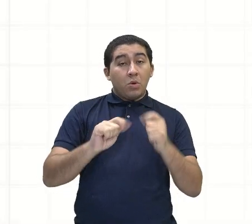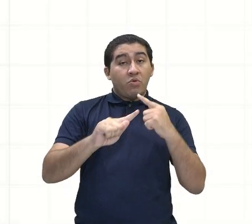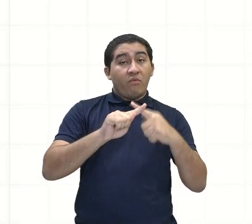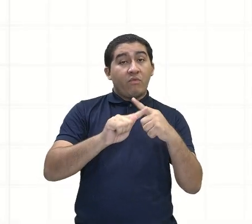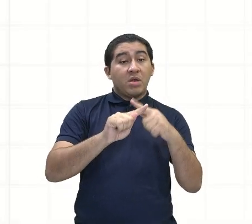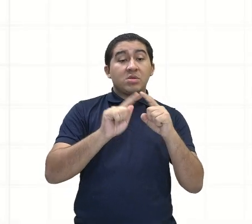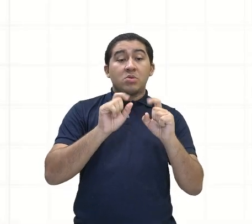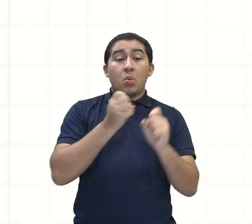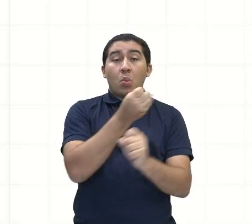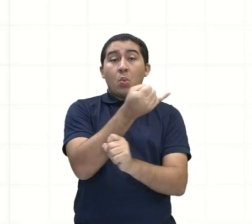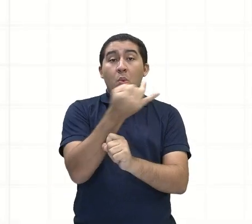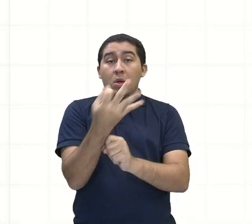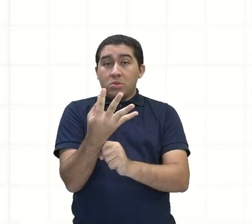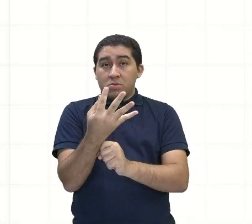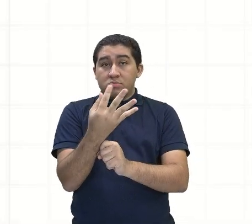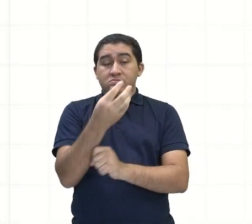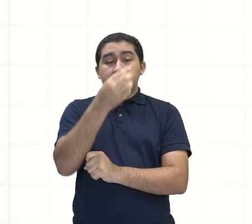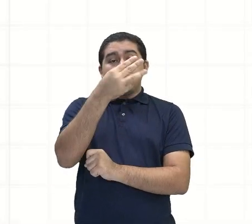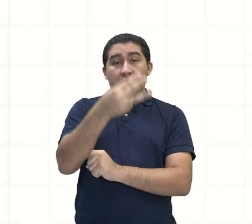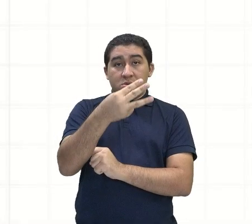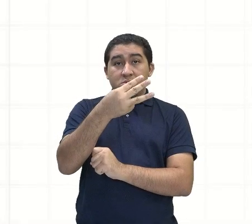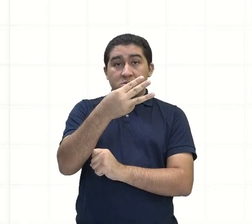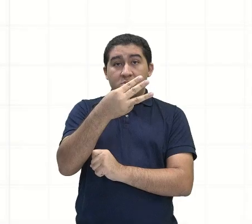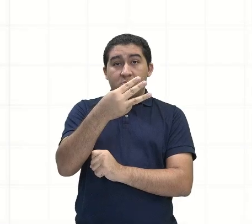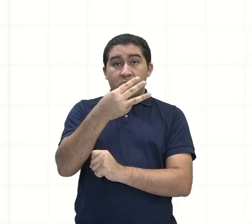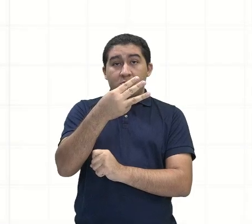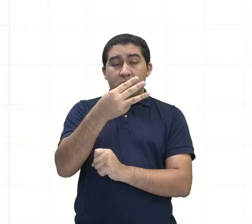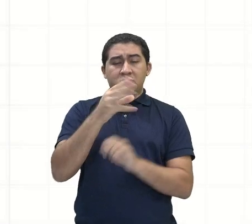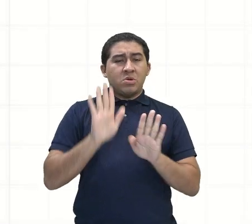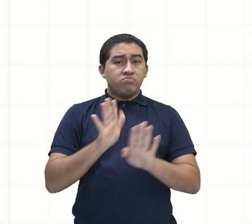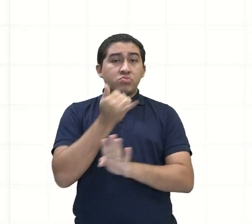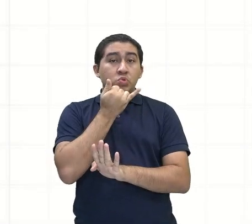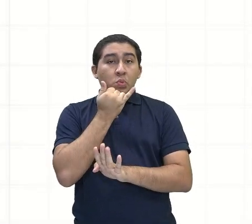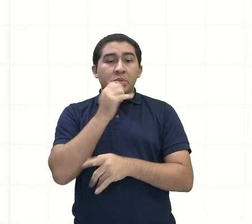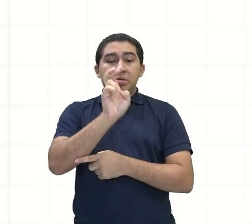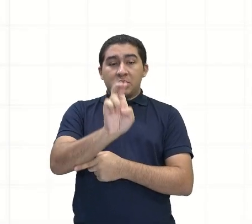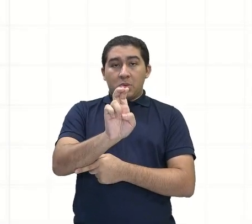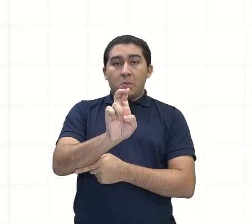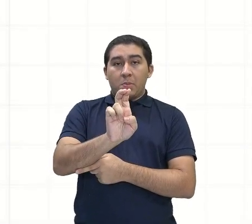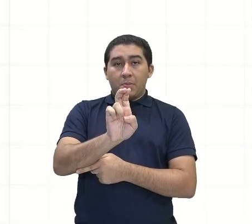multiplicar por 3. Não, por 3 não, por 5.